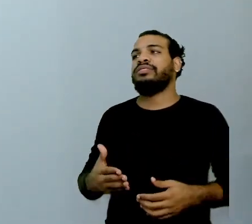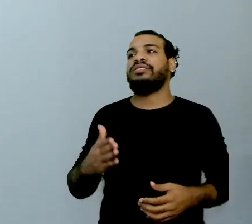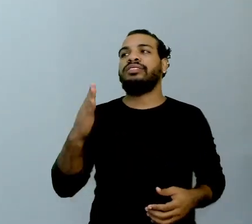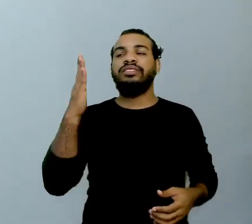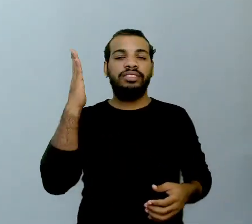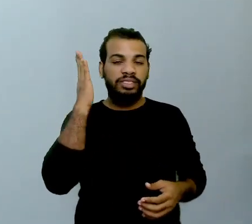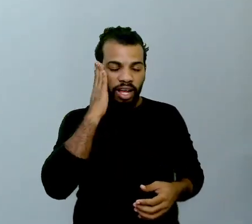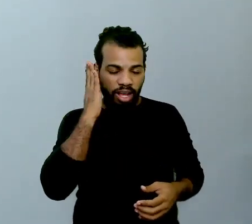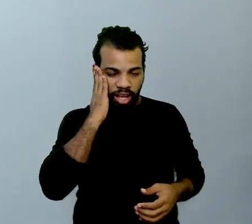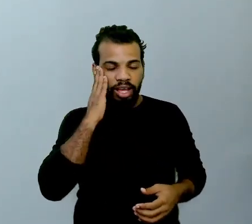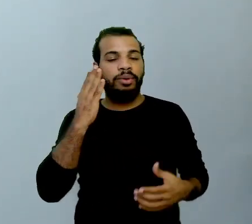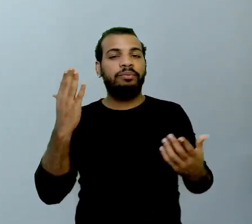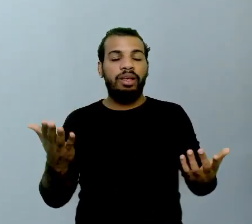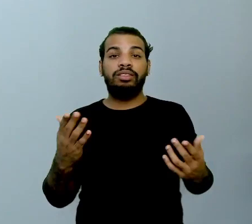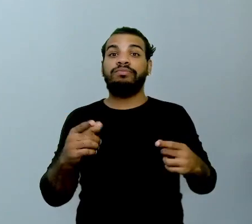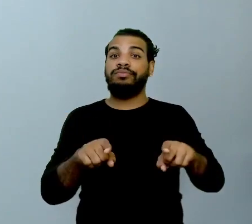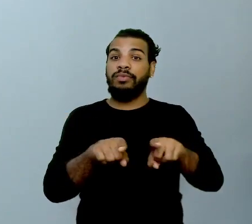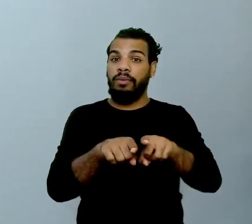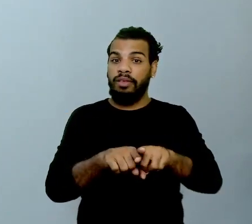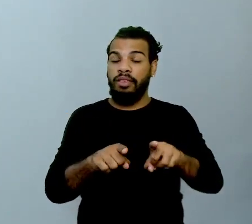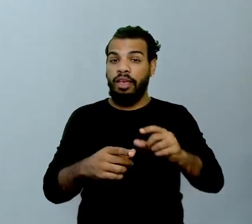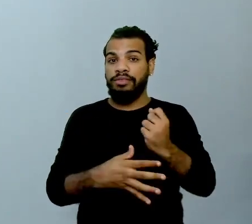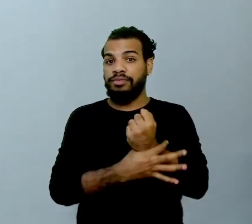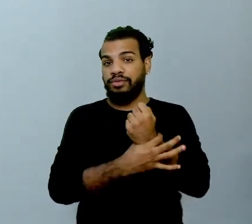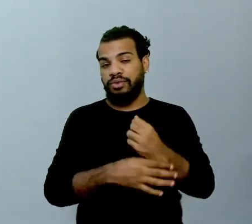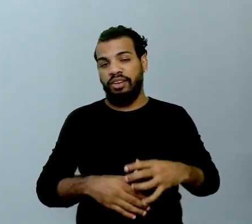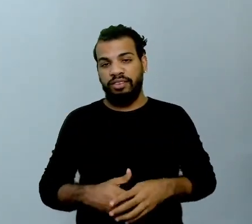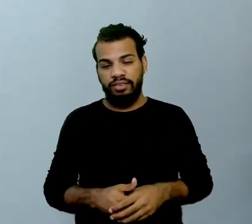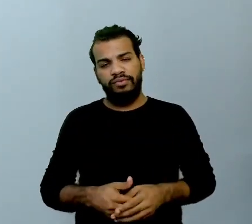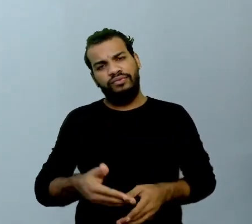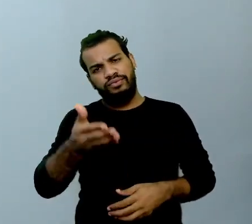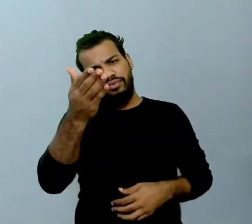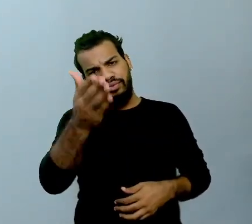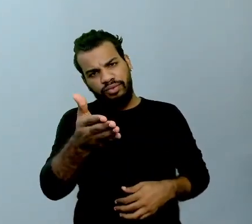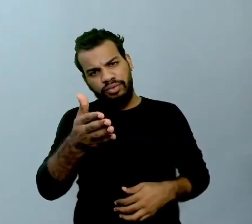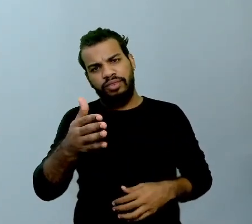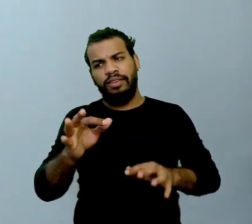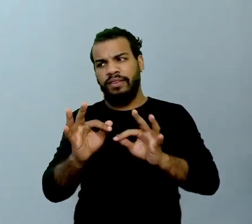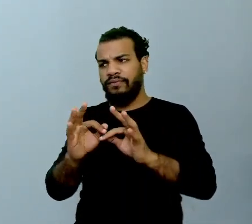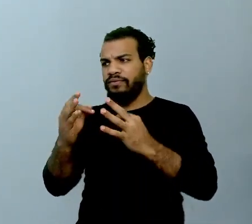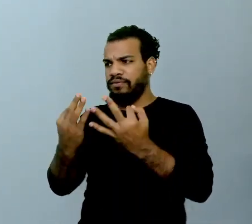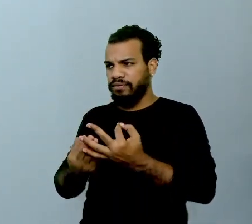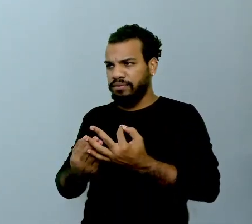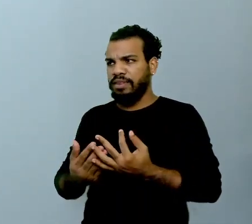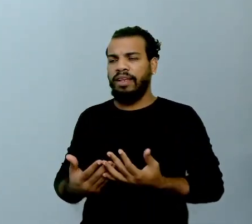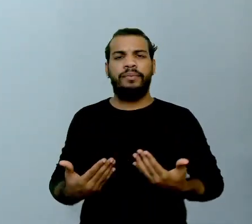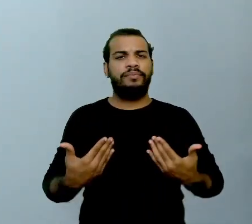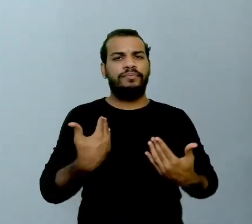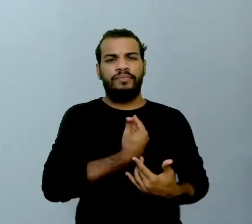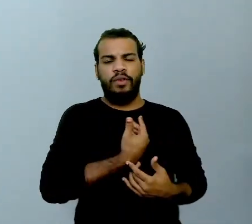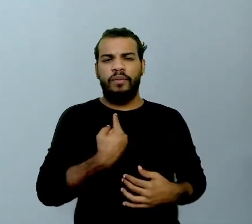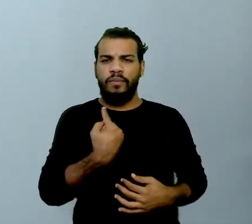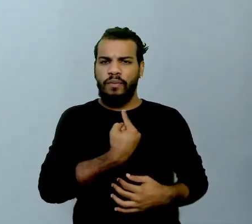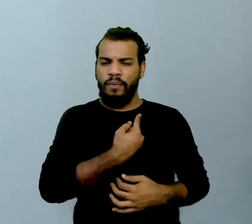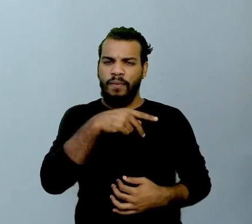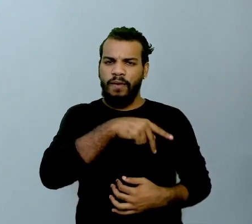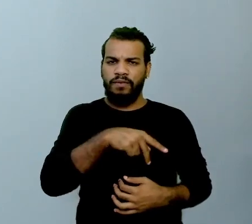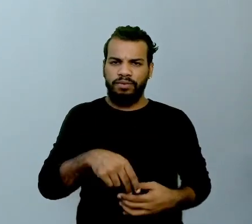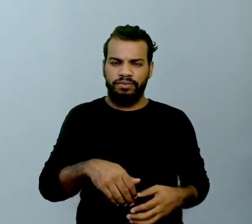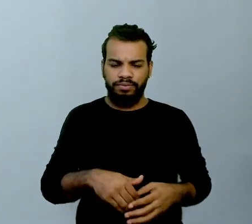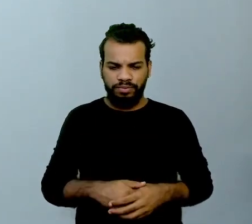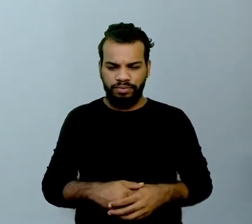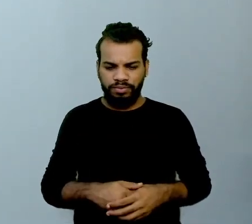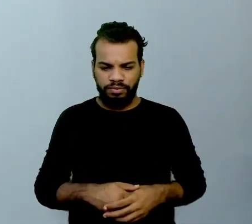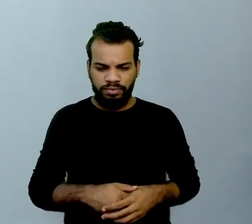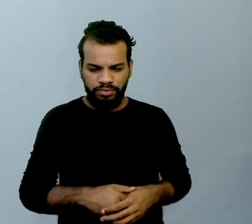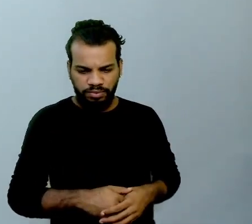sabe também que isso é o que dá segurança para você, para sua família, para nós professores, para toda a equipe